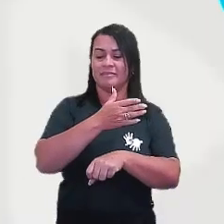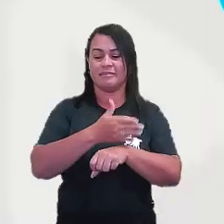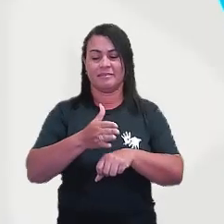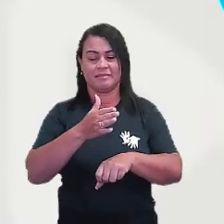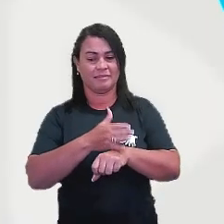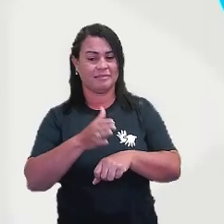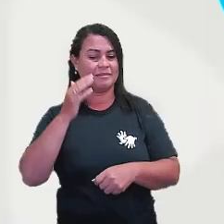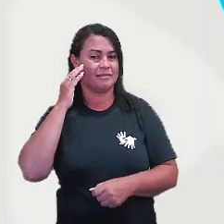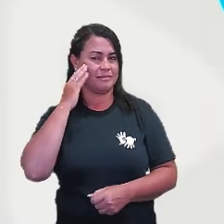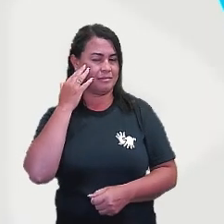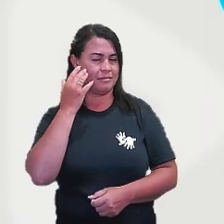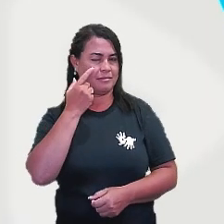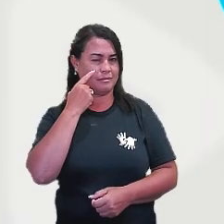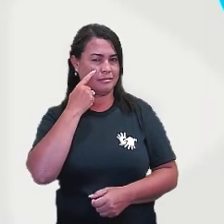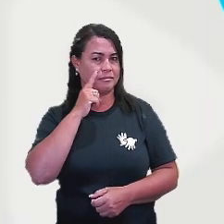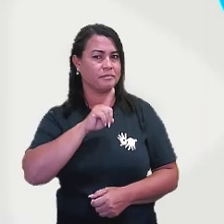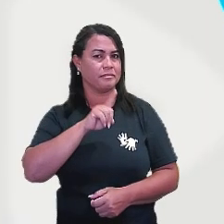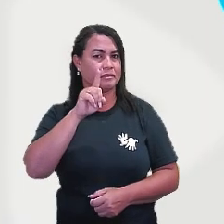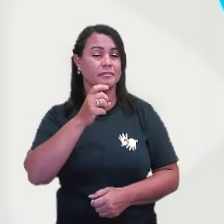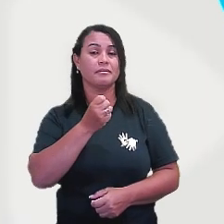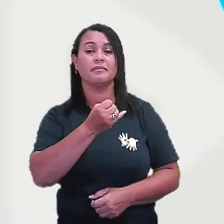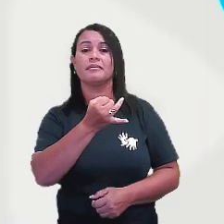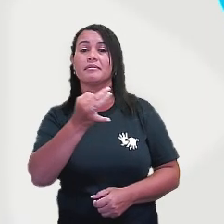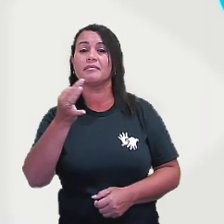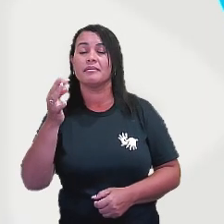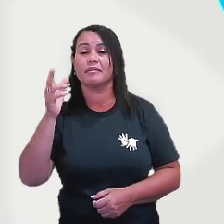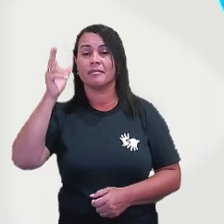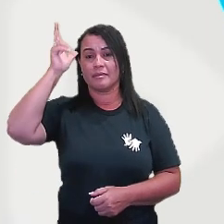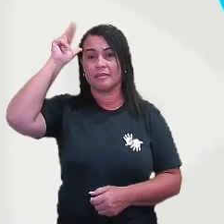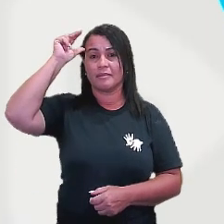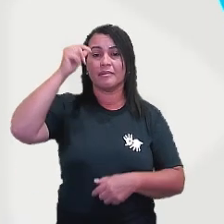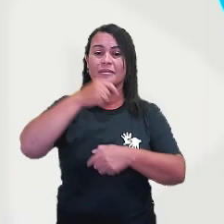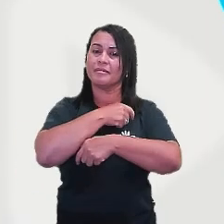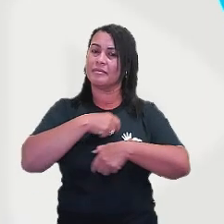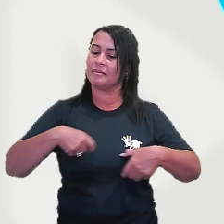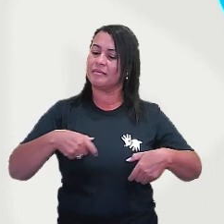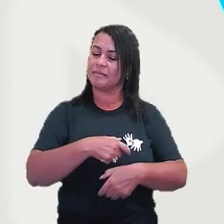pretas. Vamos ver quantas zebras tem no quadro?